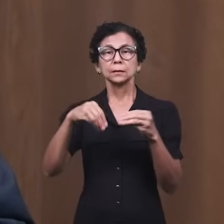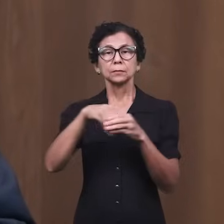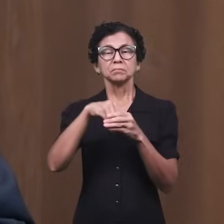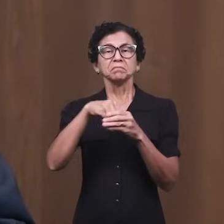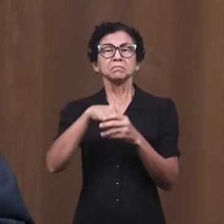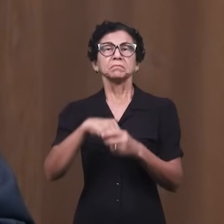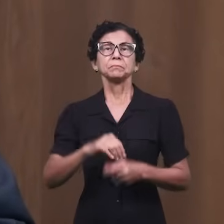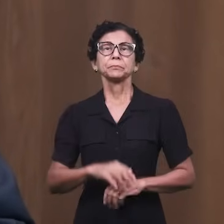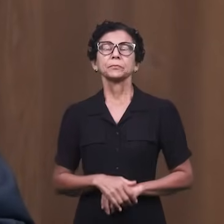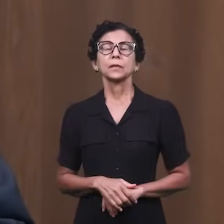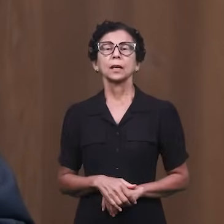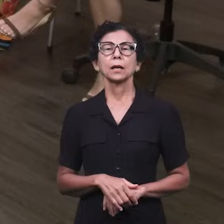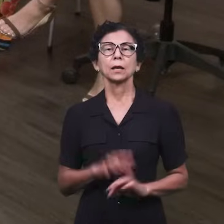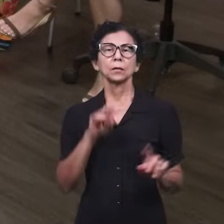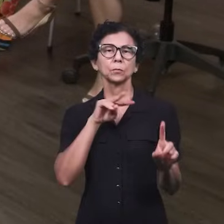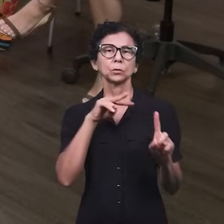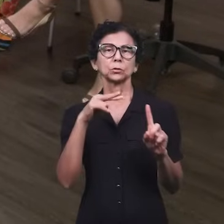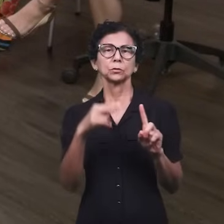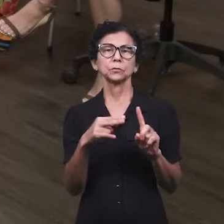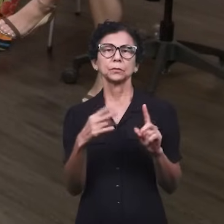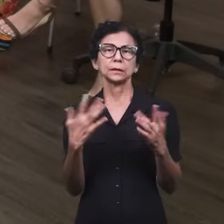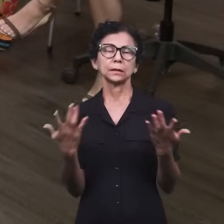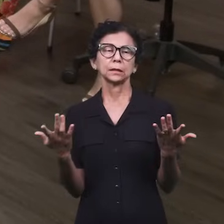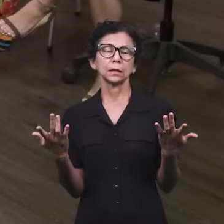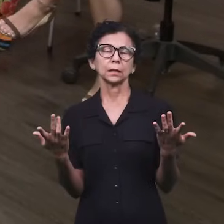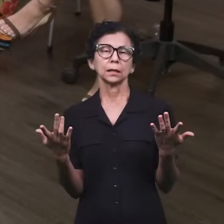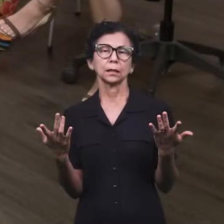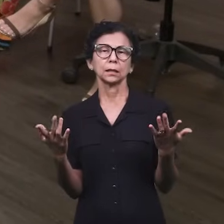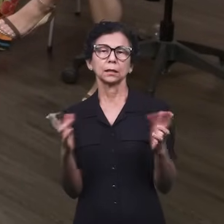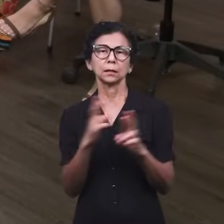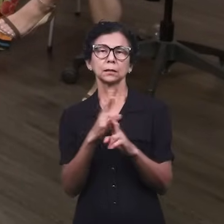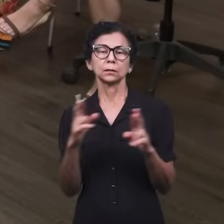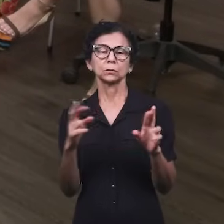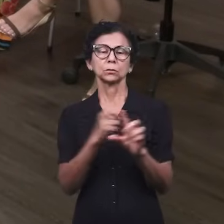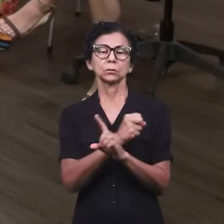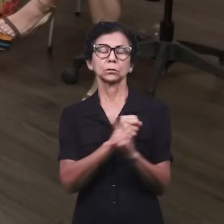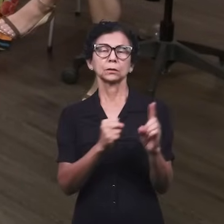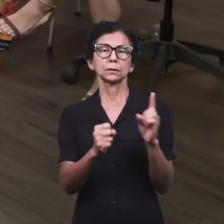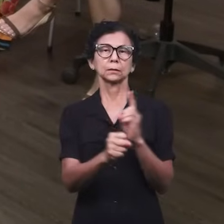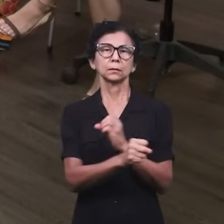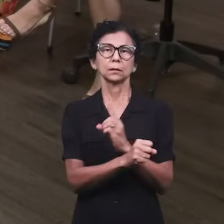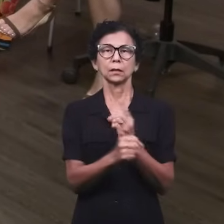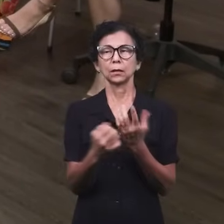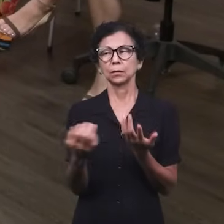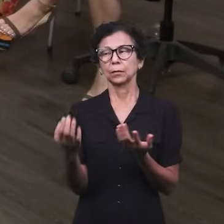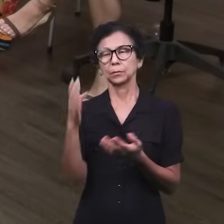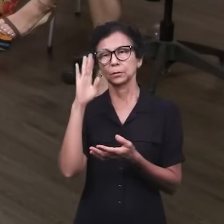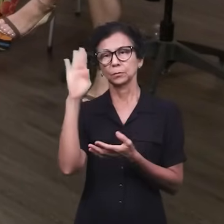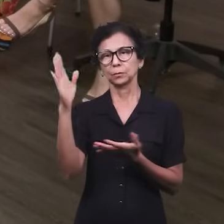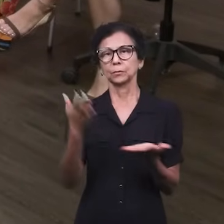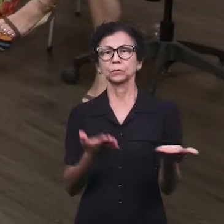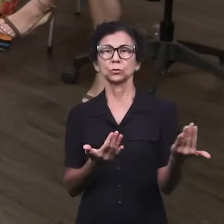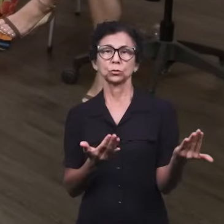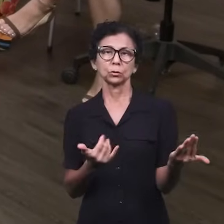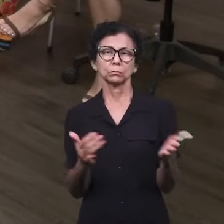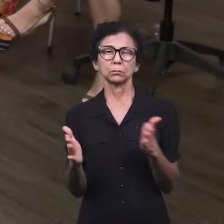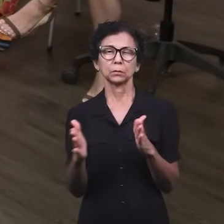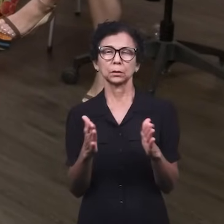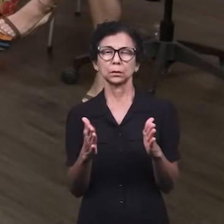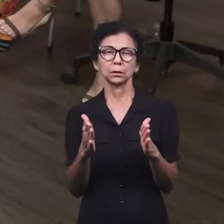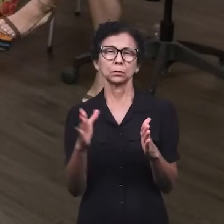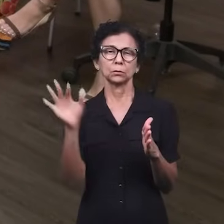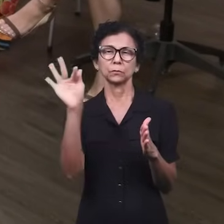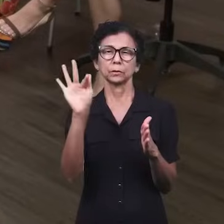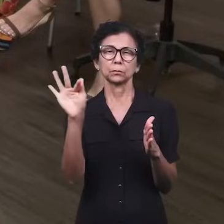vida é do ponto de vista por exemplo da da da nossa relação social isso é uma coisa muito afeita aos jovens que estão na